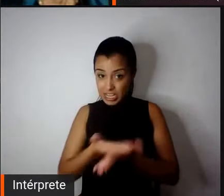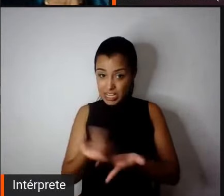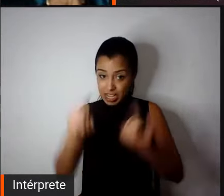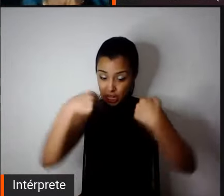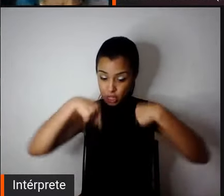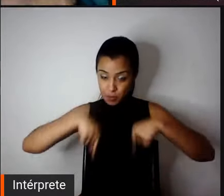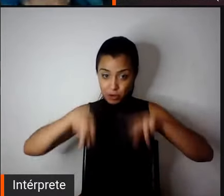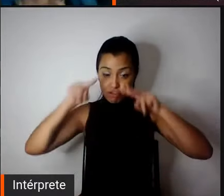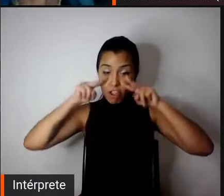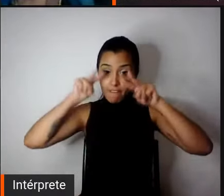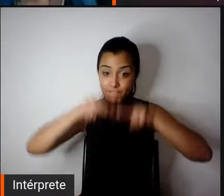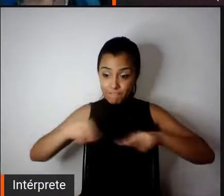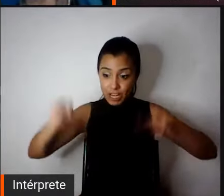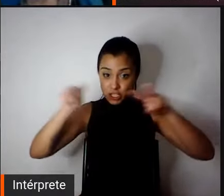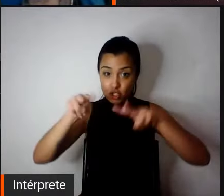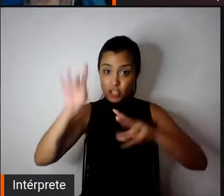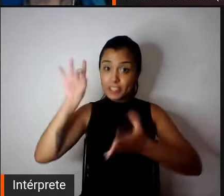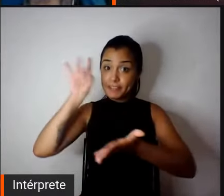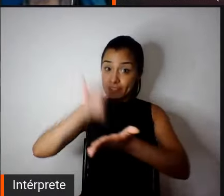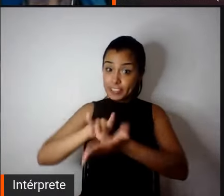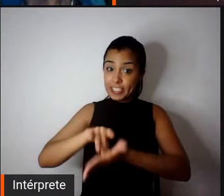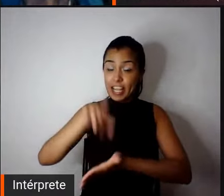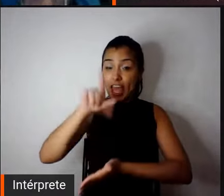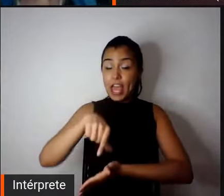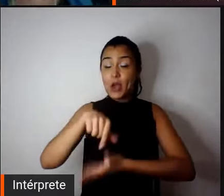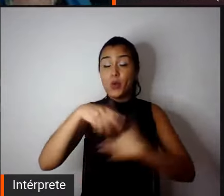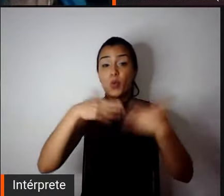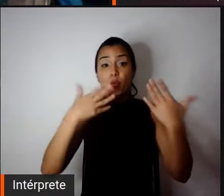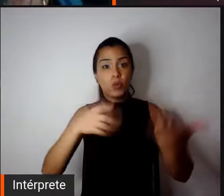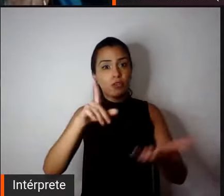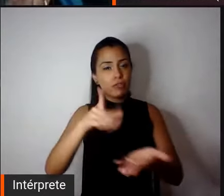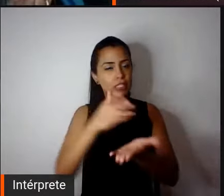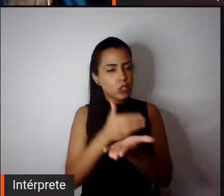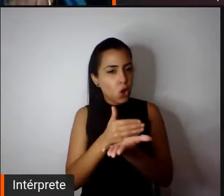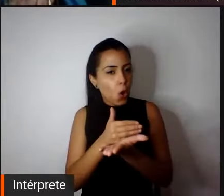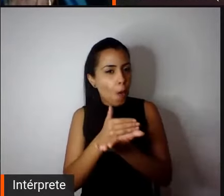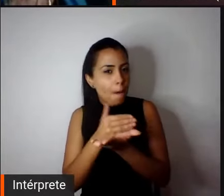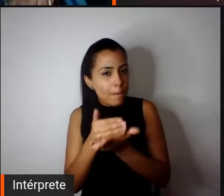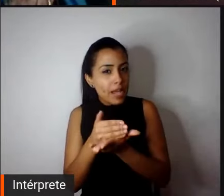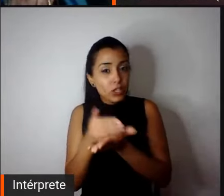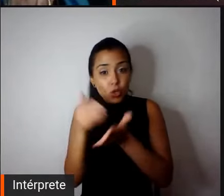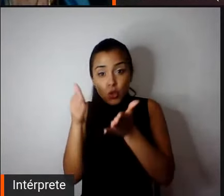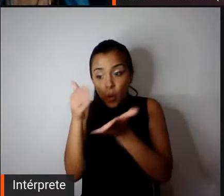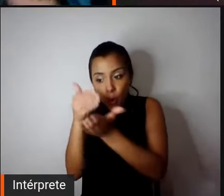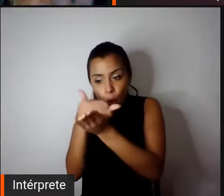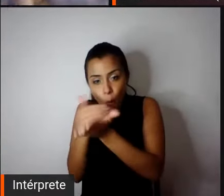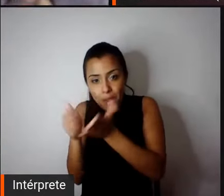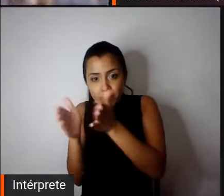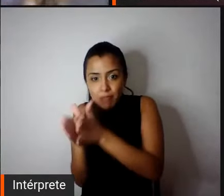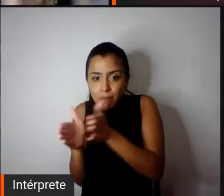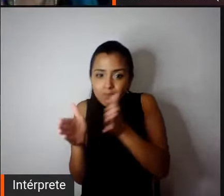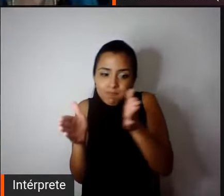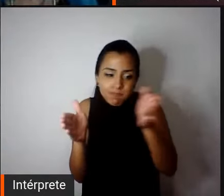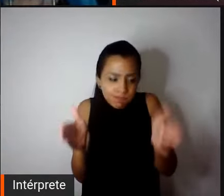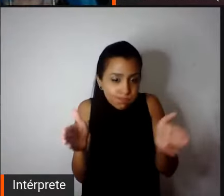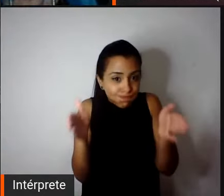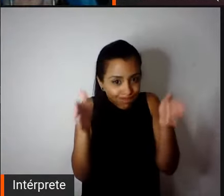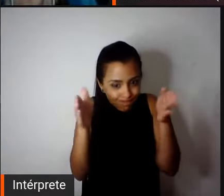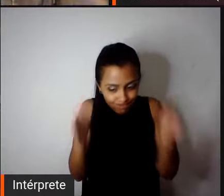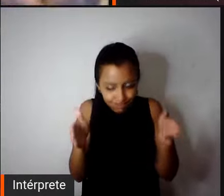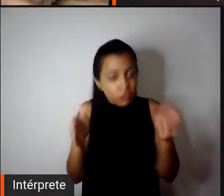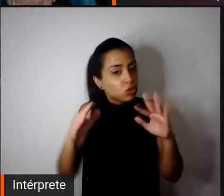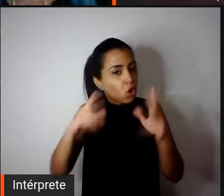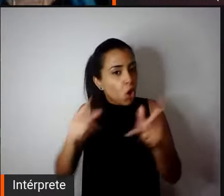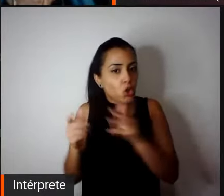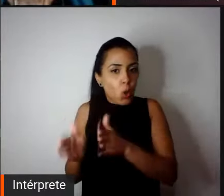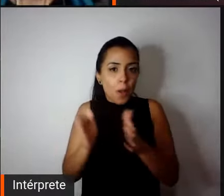é quando você inicia de cabo a rabo processos. Isso seria, né,